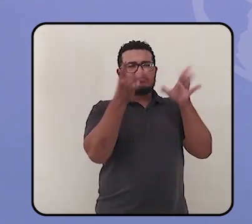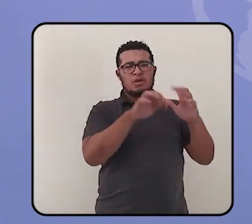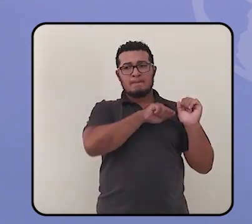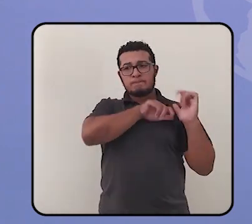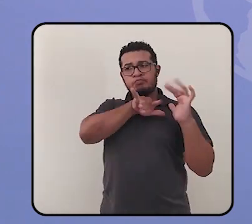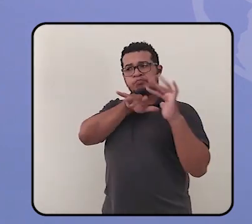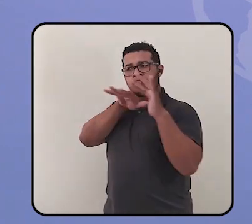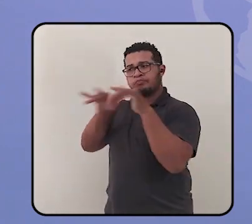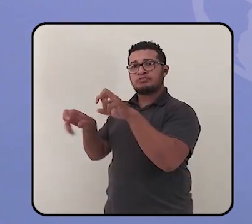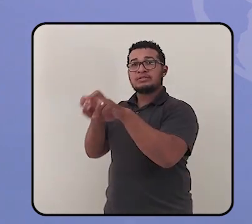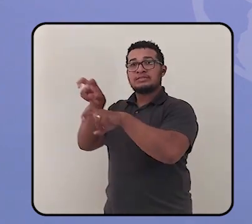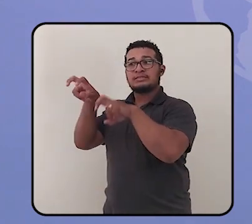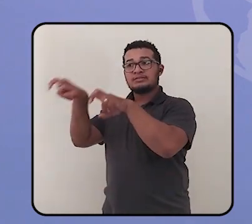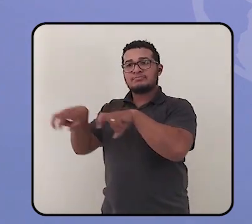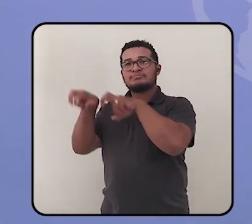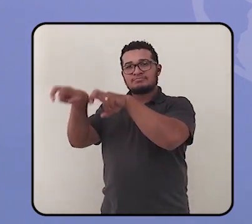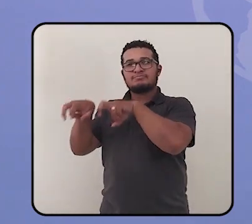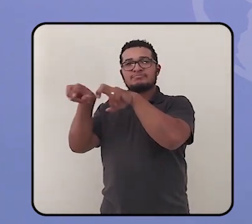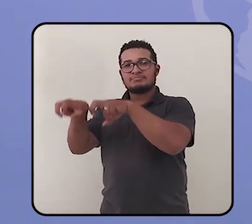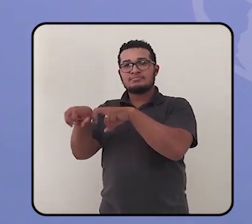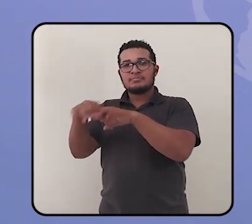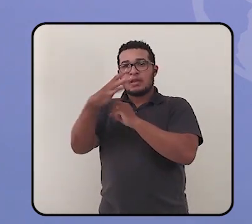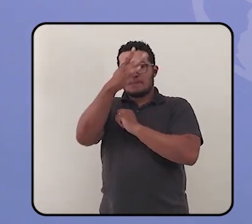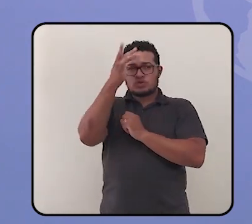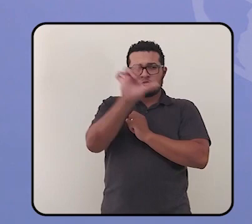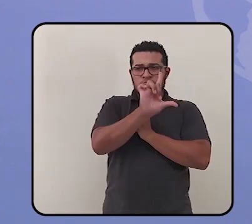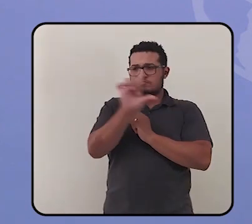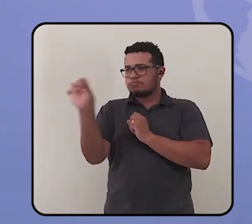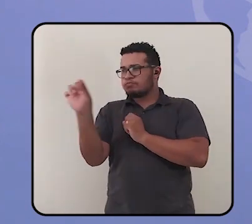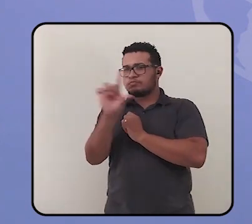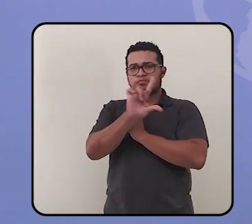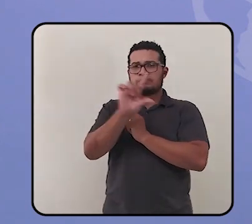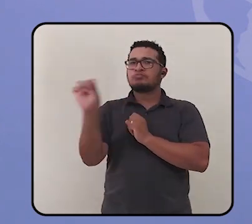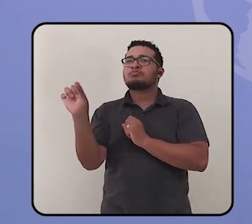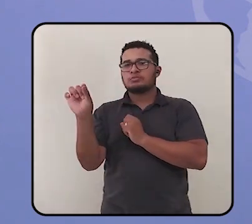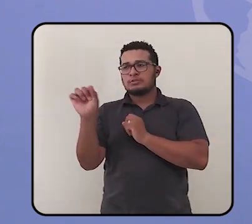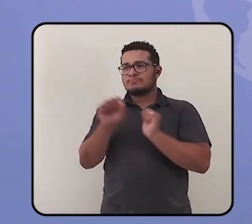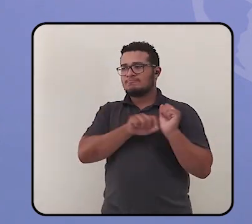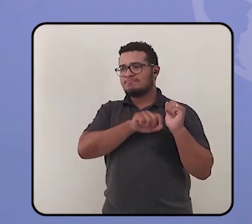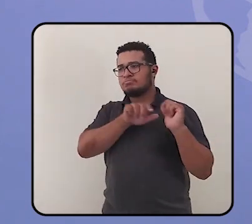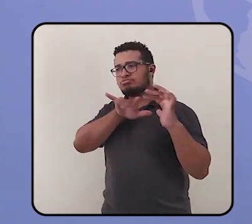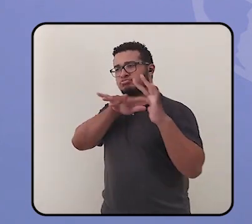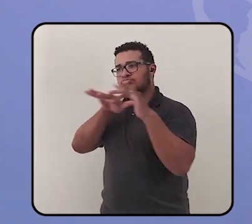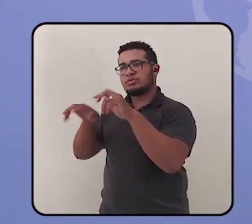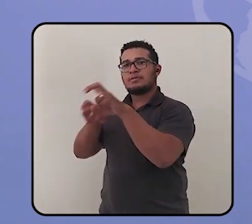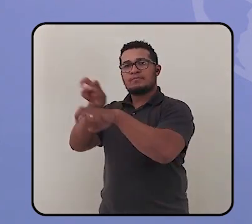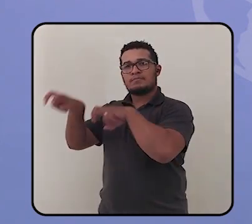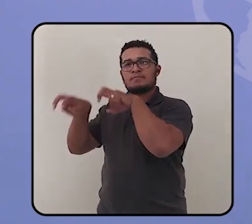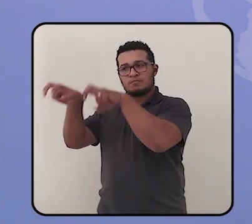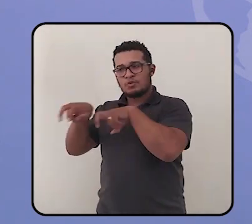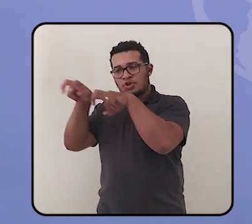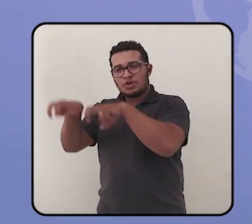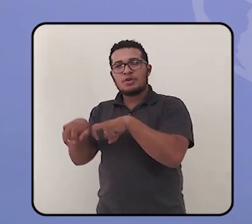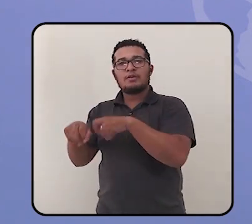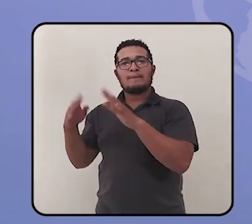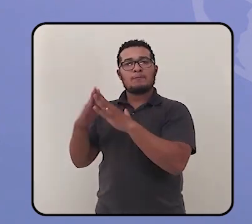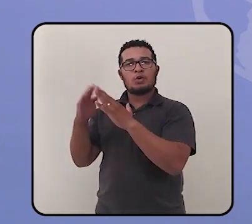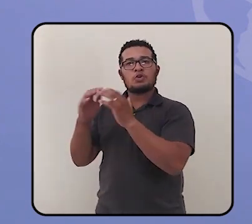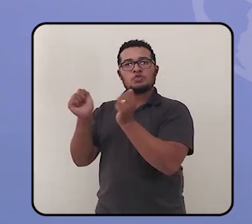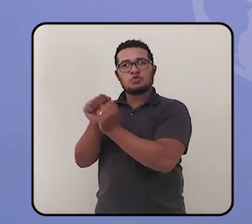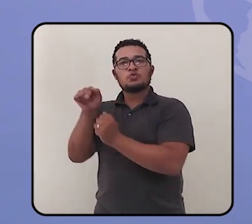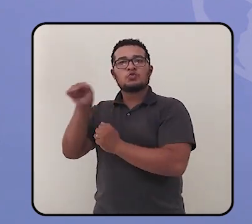cidade em direção ao campo essas pessoas fugiram dos povos bárbaros e foram morar nos feudos medievais